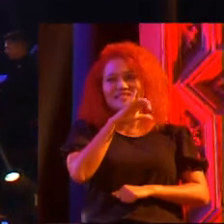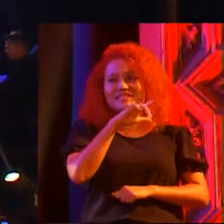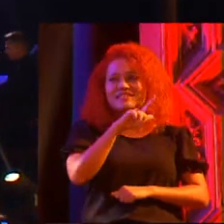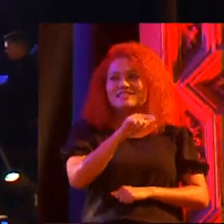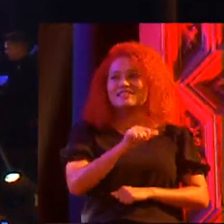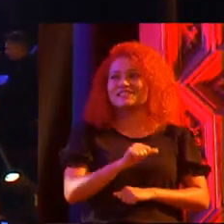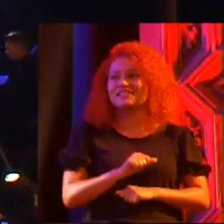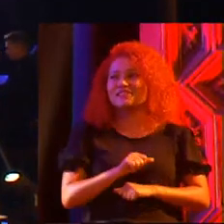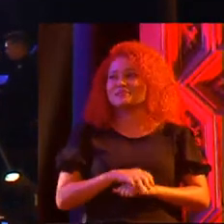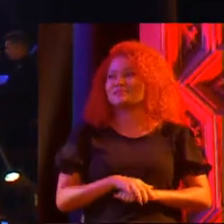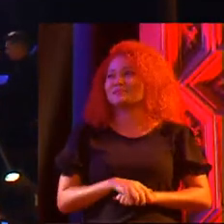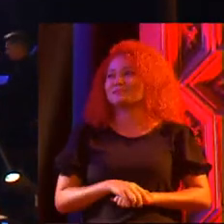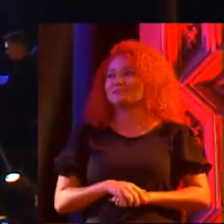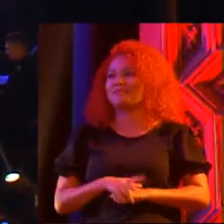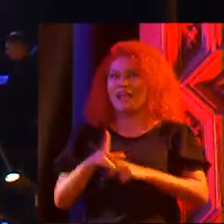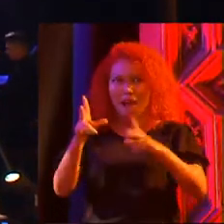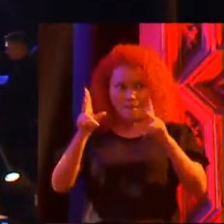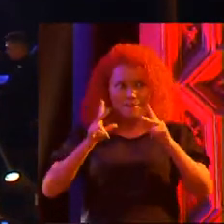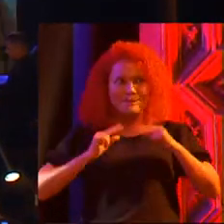álbum.